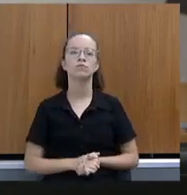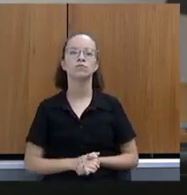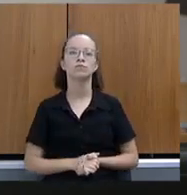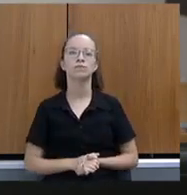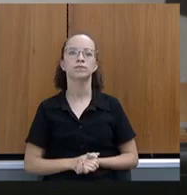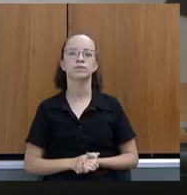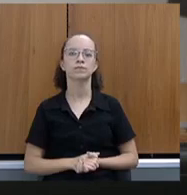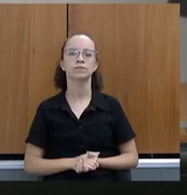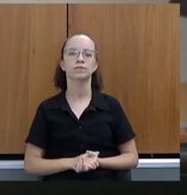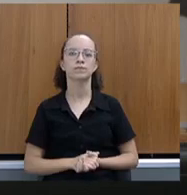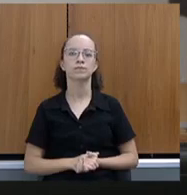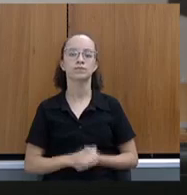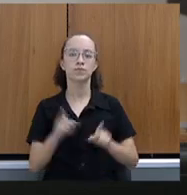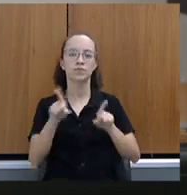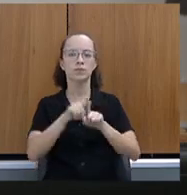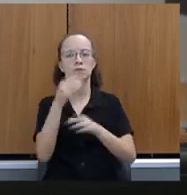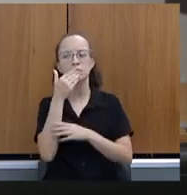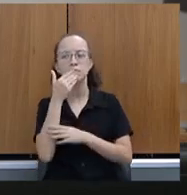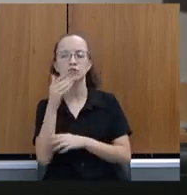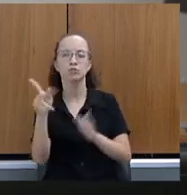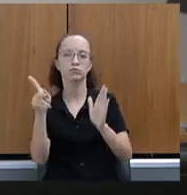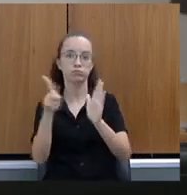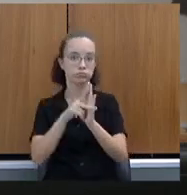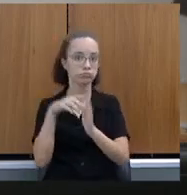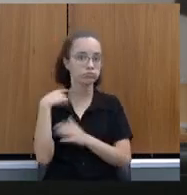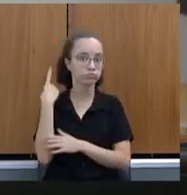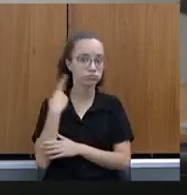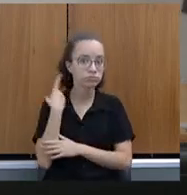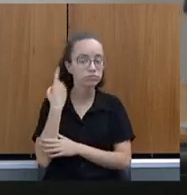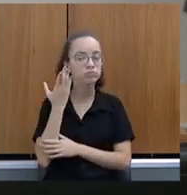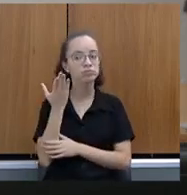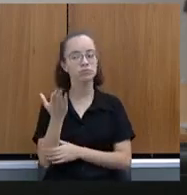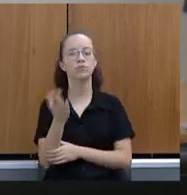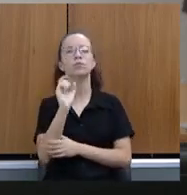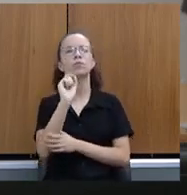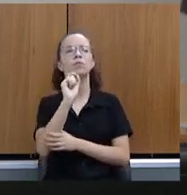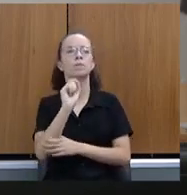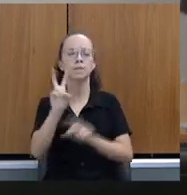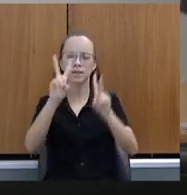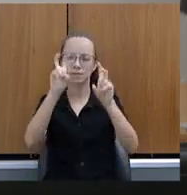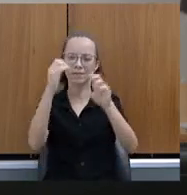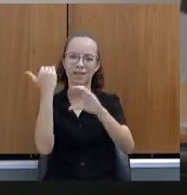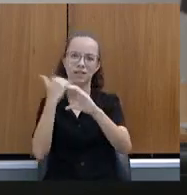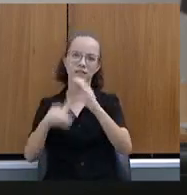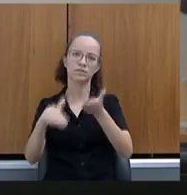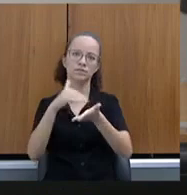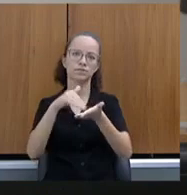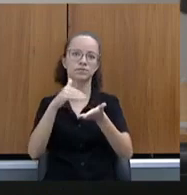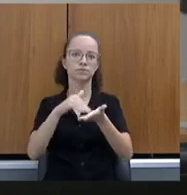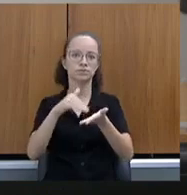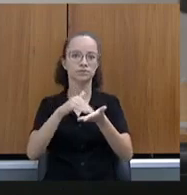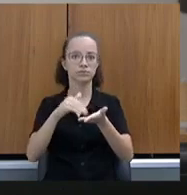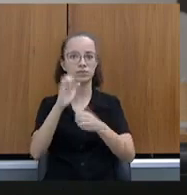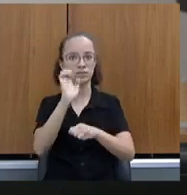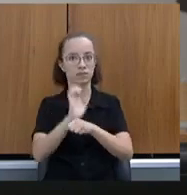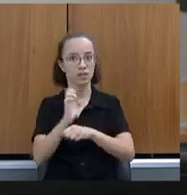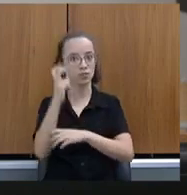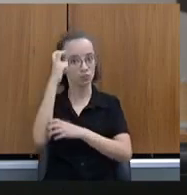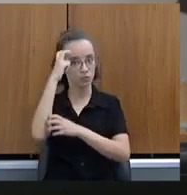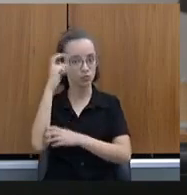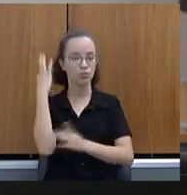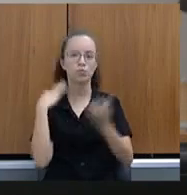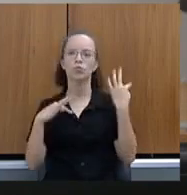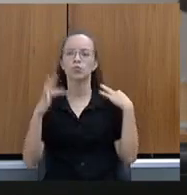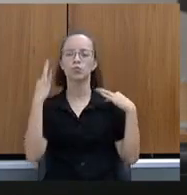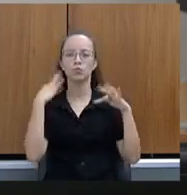também requerimento da deputada Leninha com o seguinte teor que seja encaminhado a Secretaria de Estado de cultura e turismo